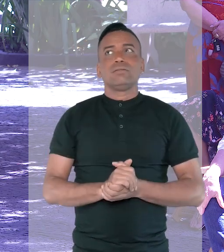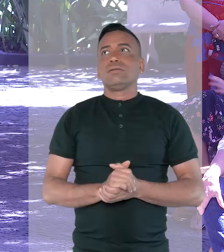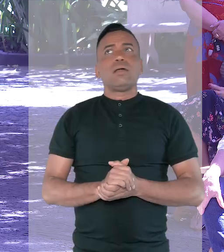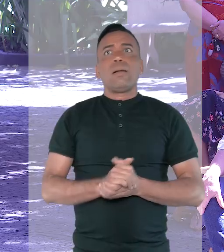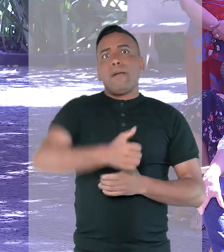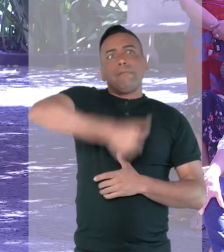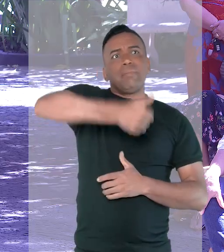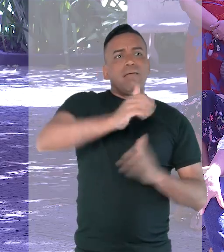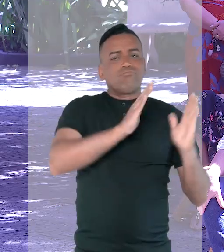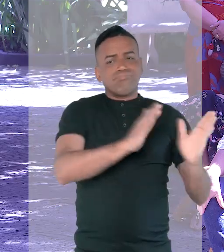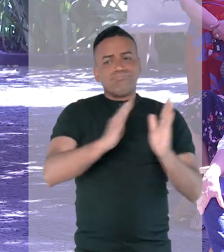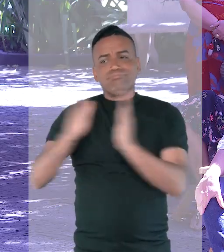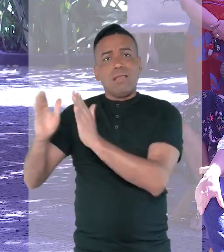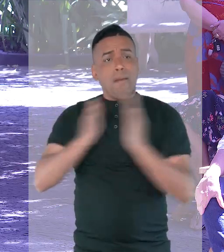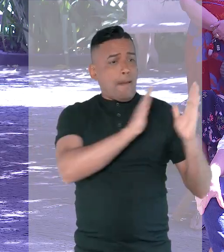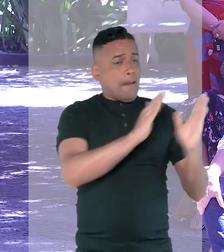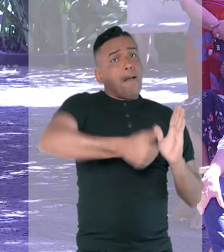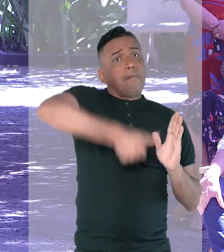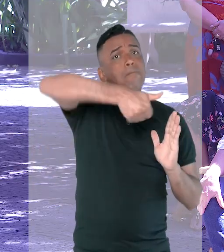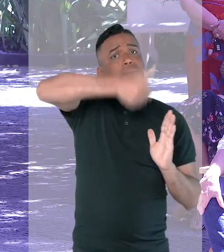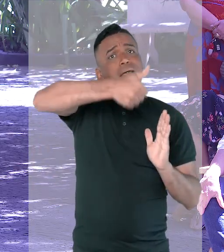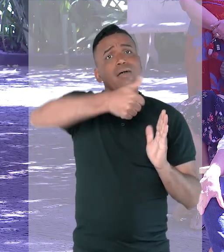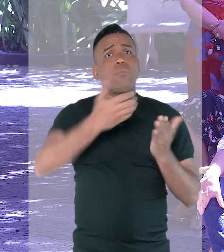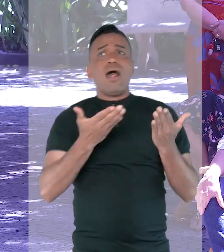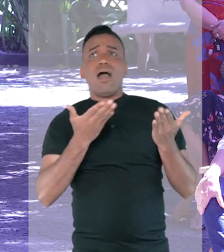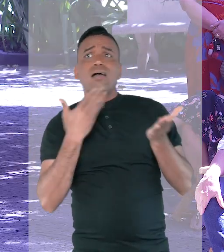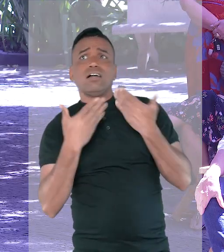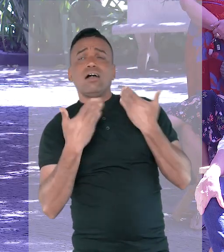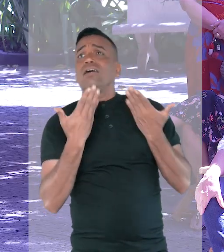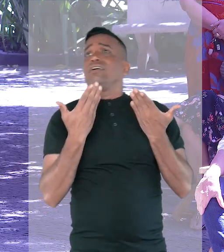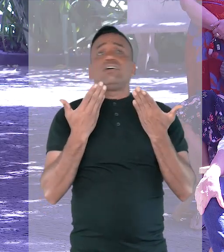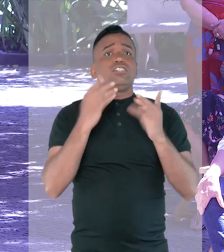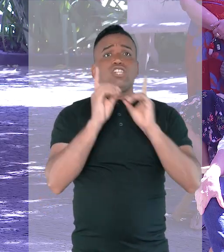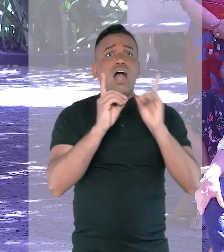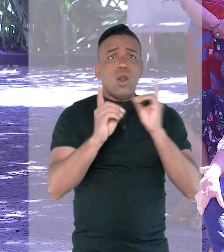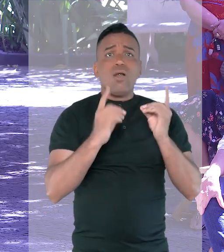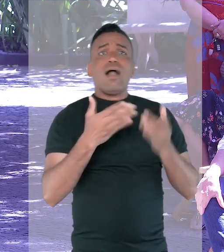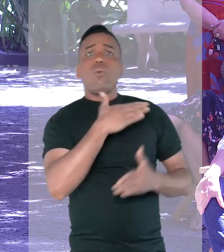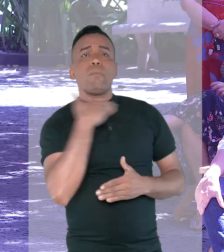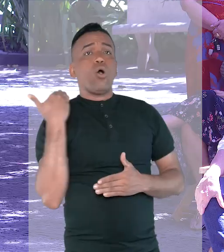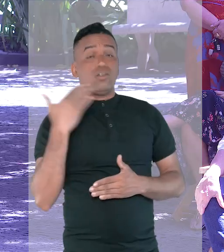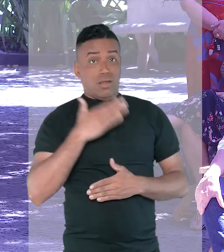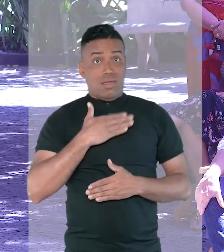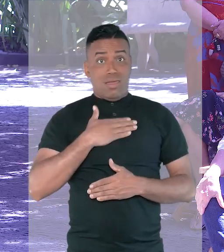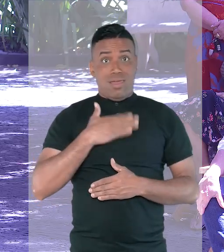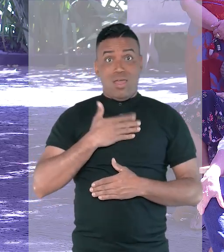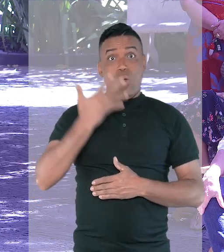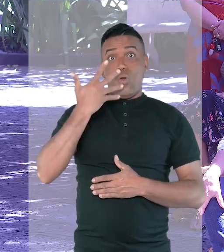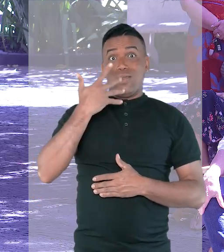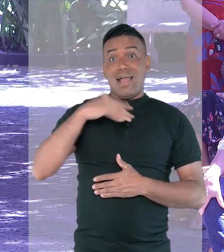o primeiro passo nesse caminho que você seguiu para ter um diálogo assim tão sereno com a morte.